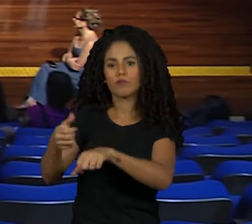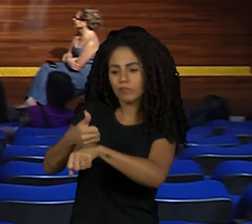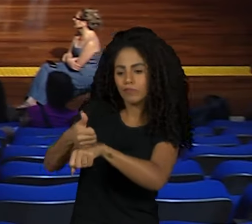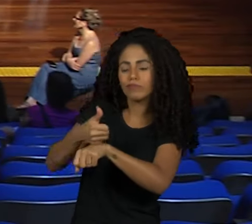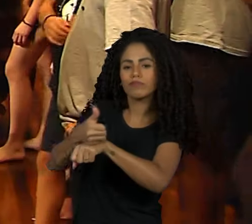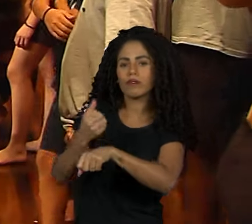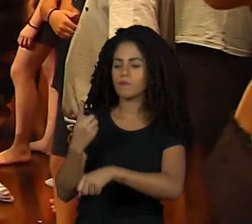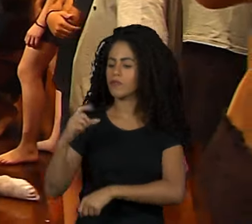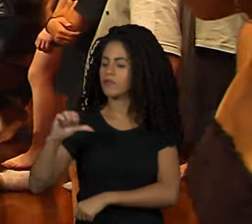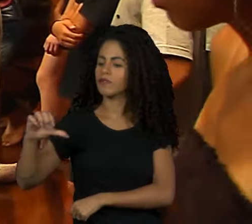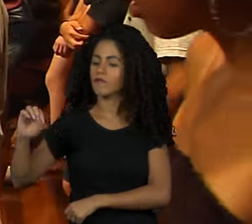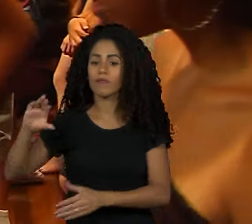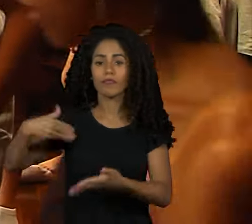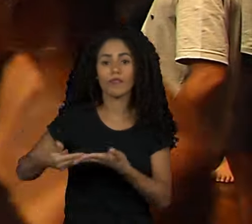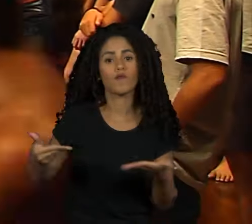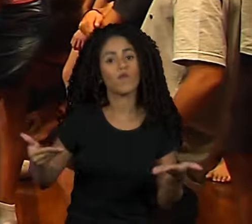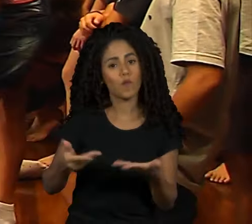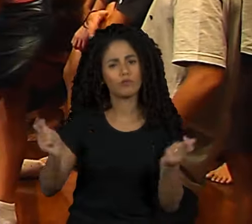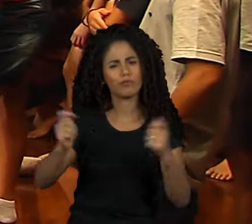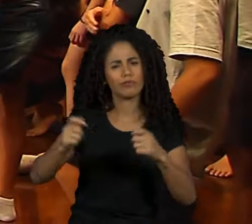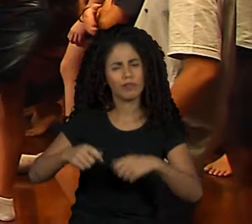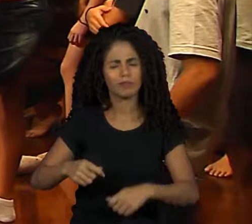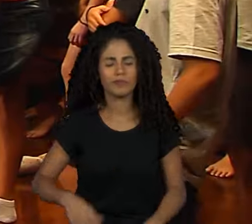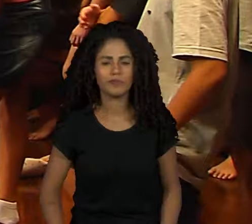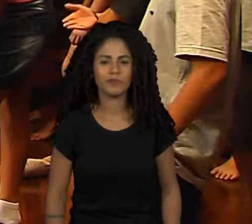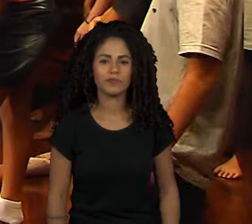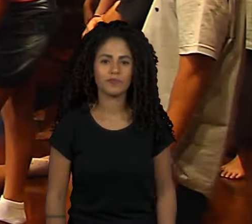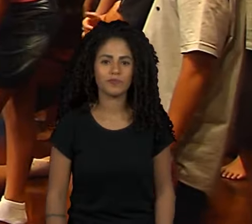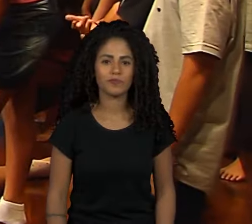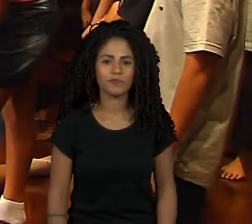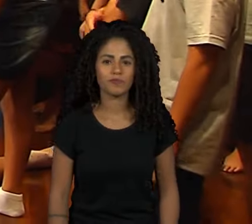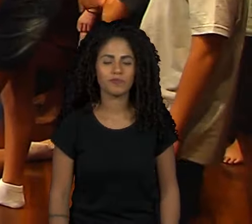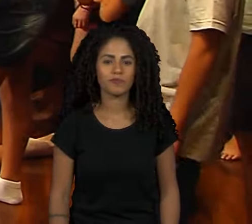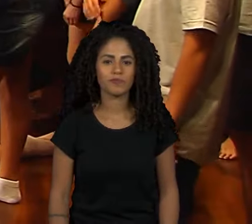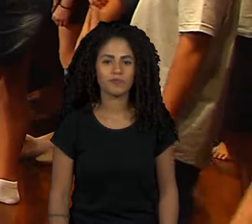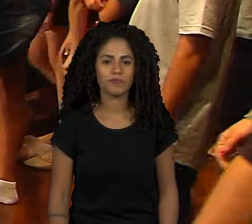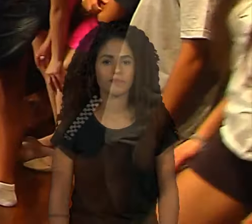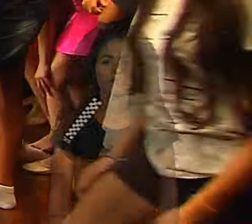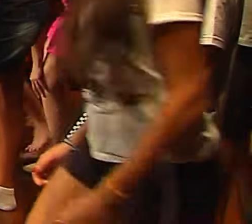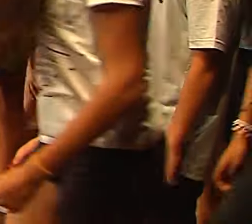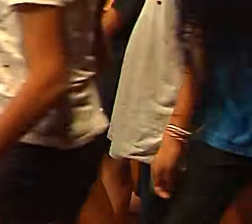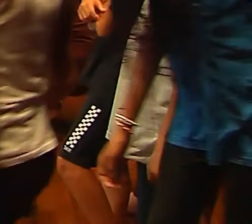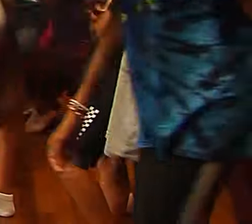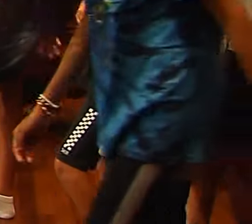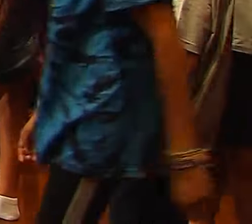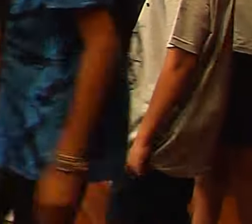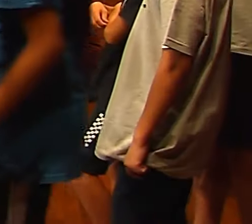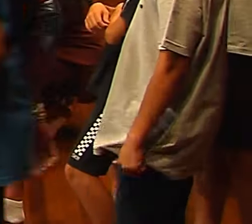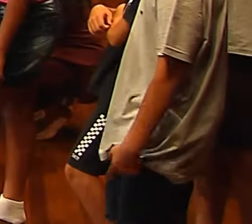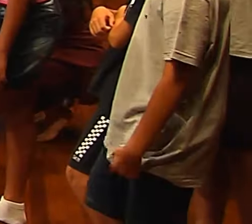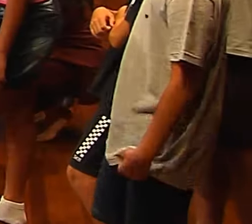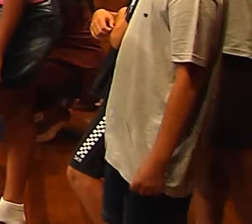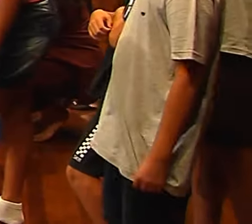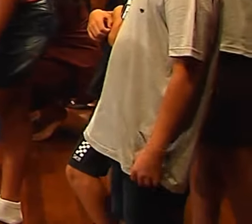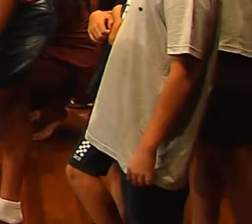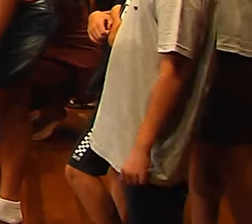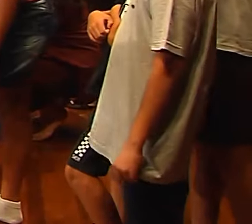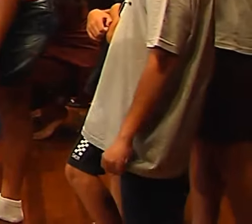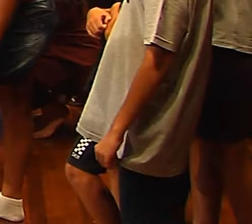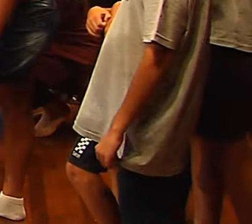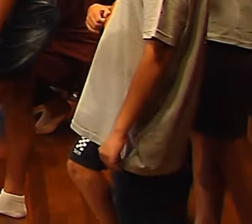90. Ao final desse dia, eu fiquei evangelho. Do grupo 2. E não há outra vida que pode ter. O grupo 2 tem que